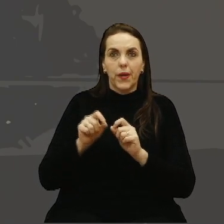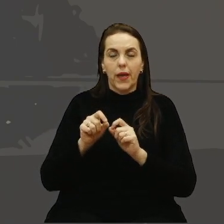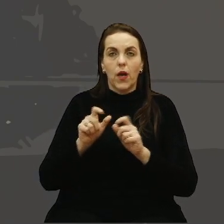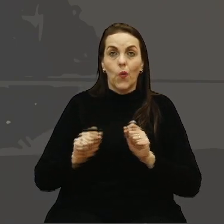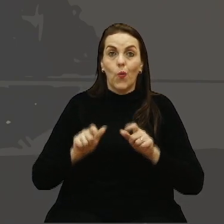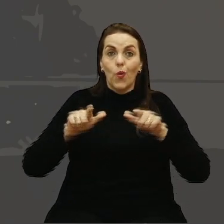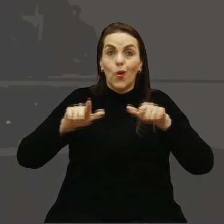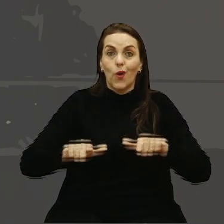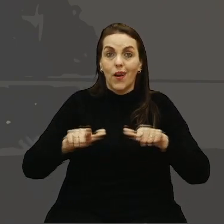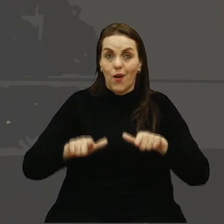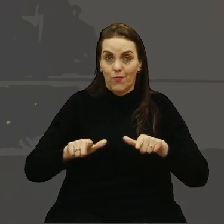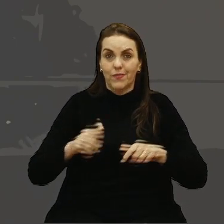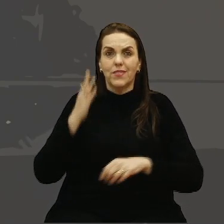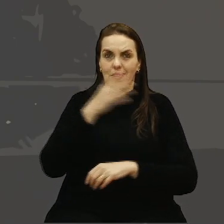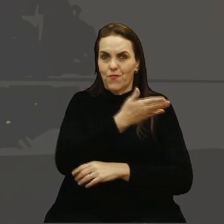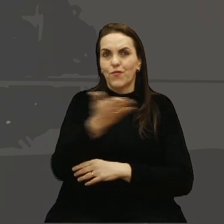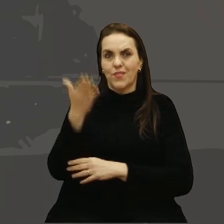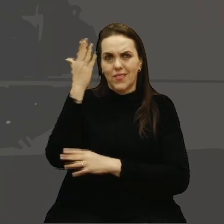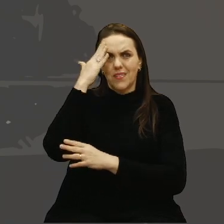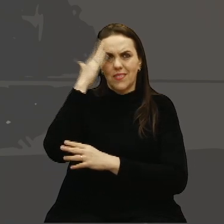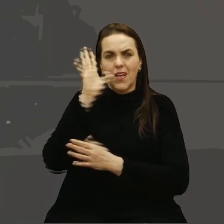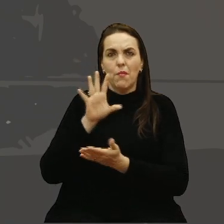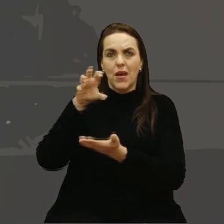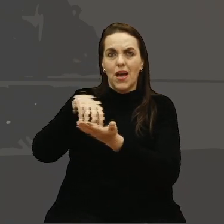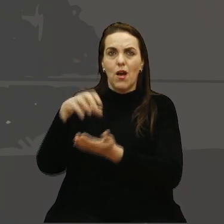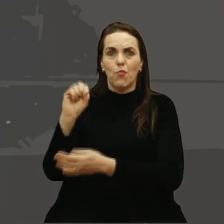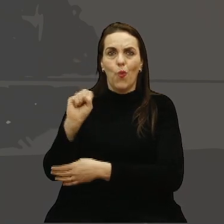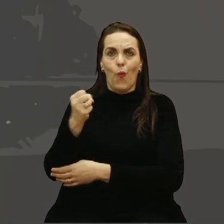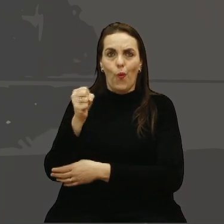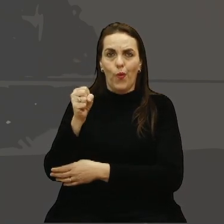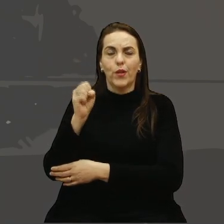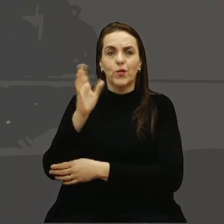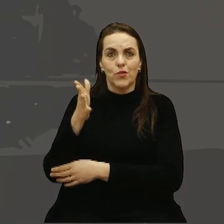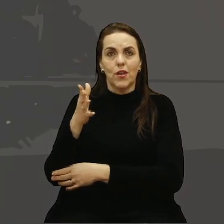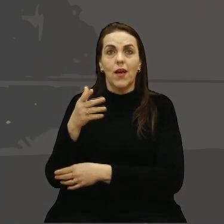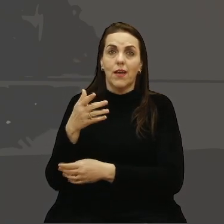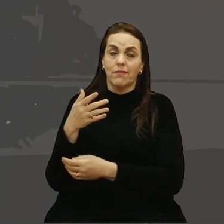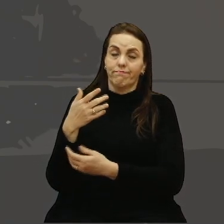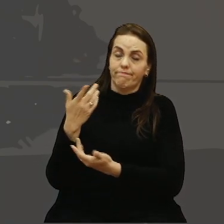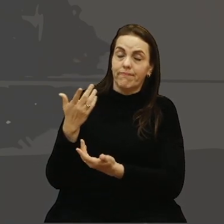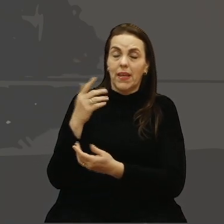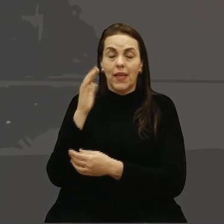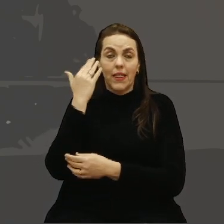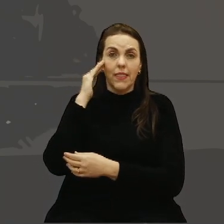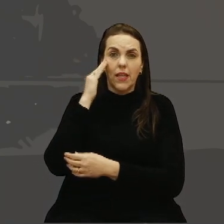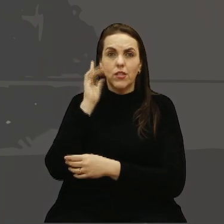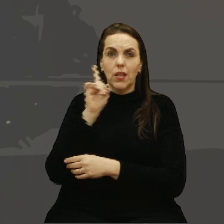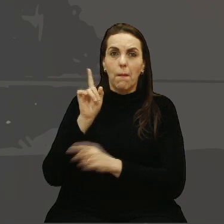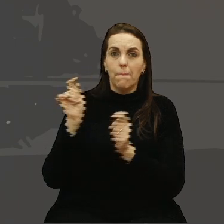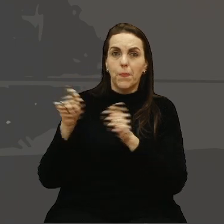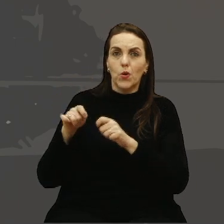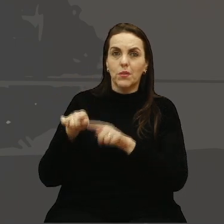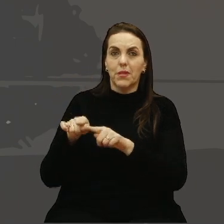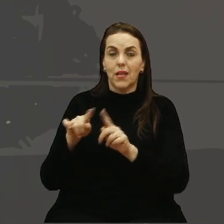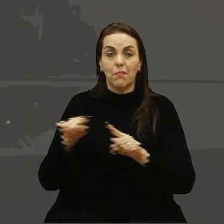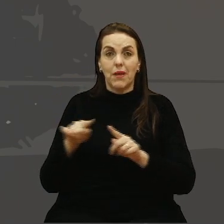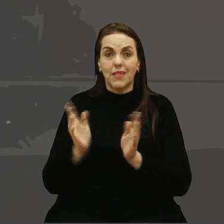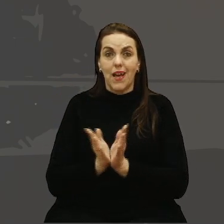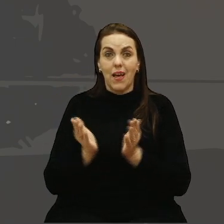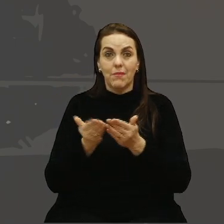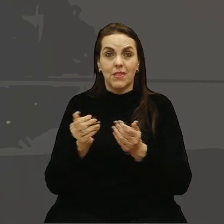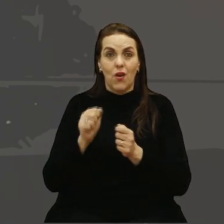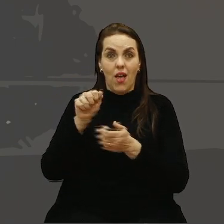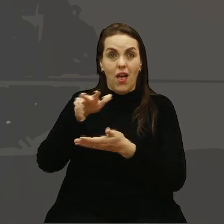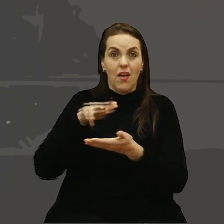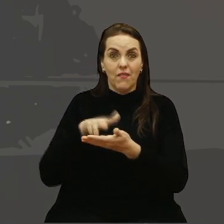lugar, né? Vocês sabem que o Campus 8 está sendo considerado como uma das possibilidades, mas hoje essa comissão avalia